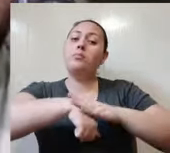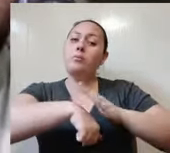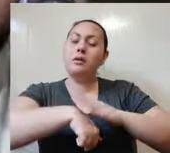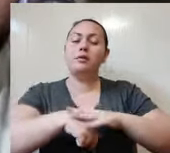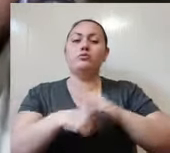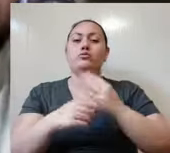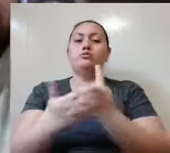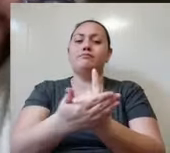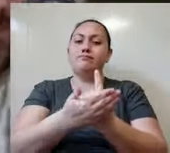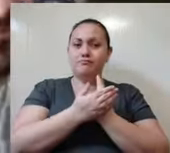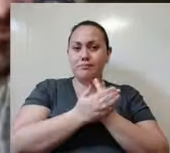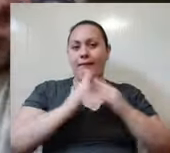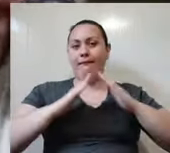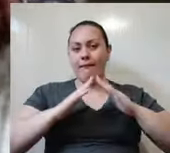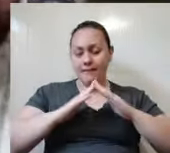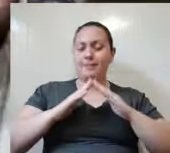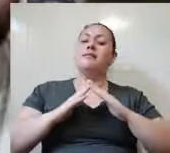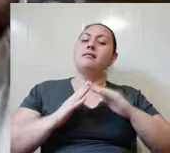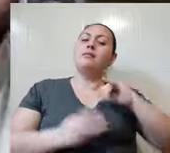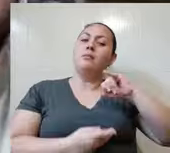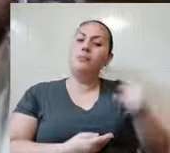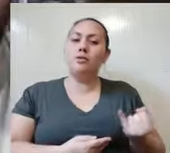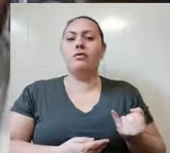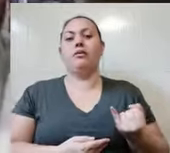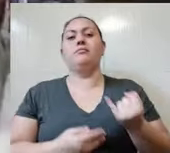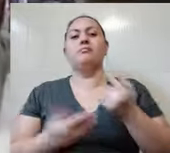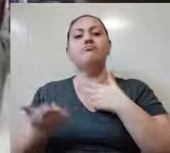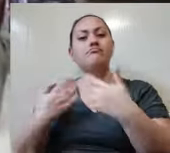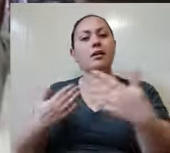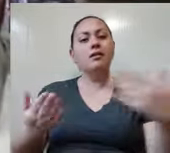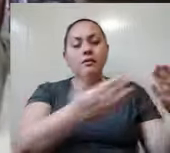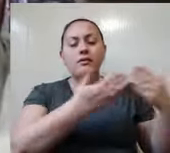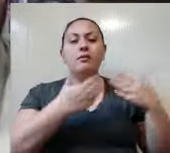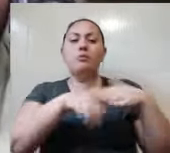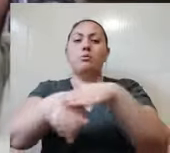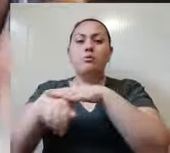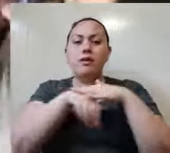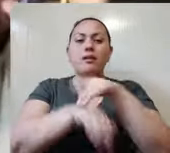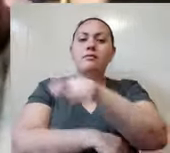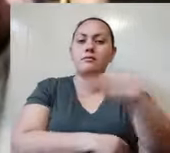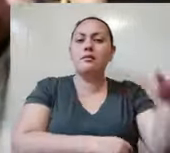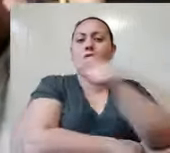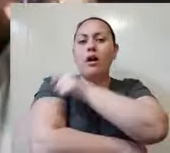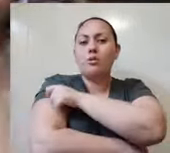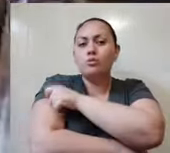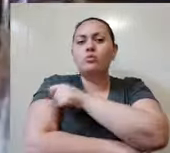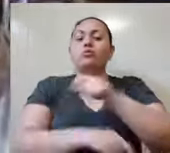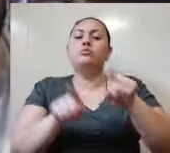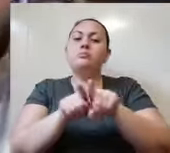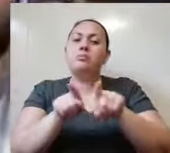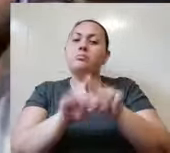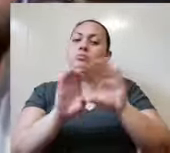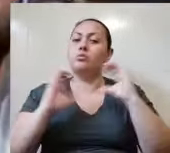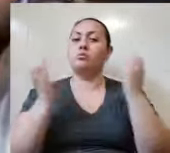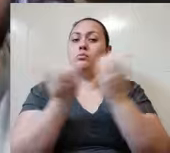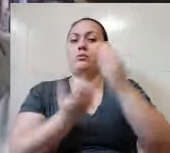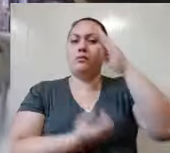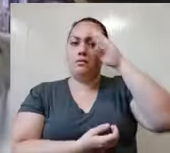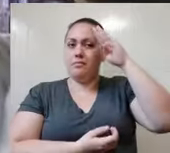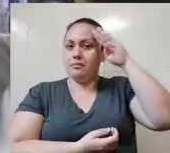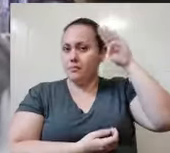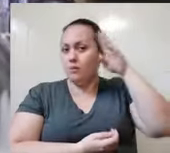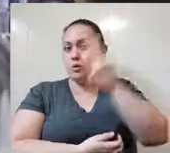de isolamento, enfim, fazendo algumas conversas com os alunos e com a comunidade acadêmica através, então,